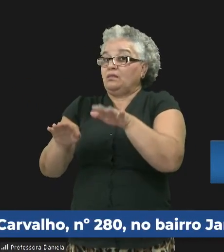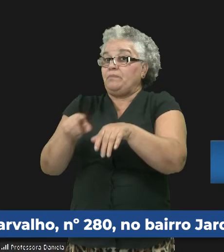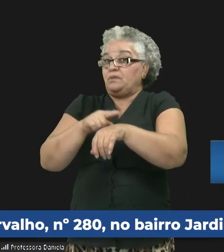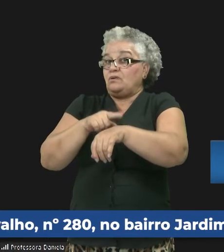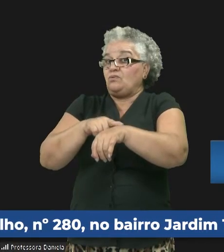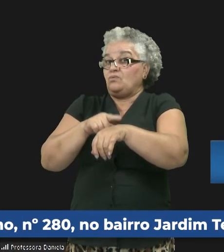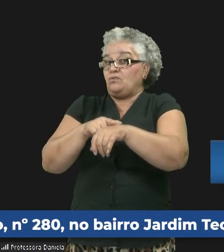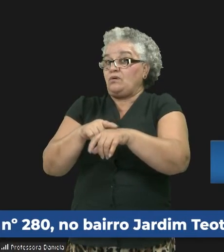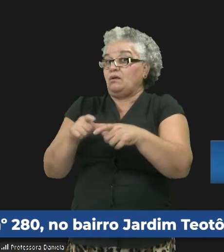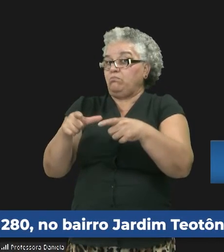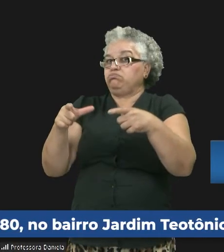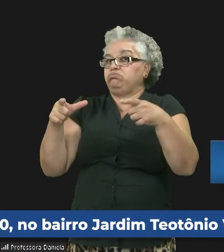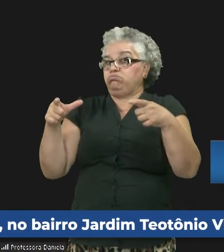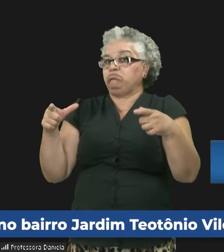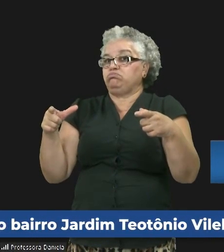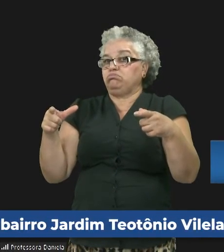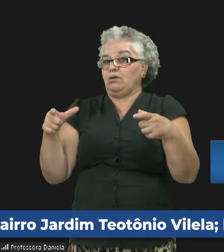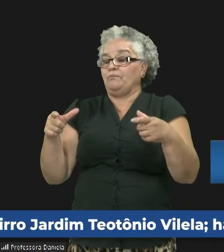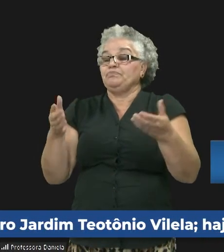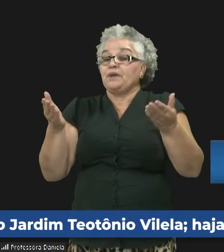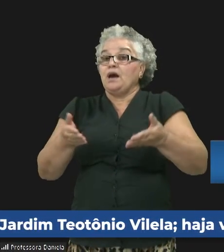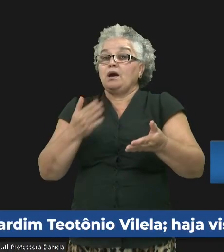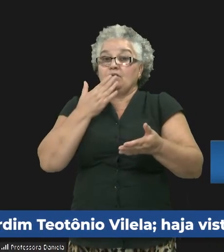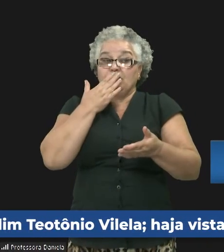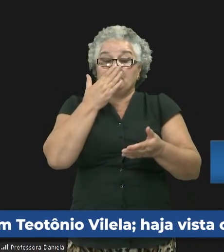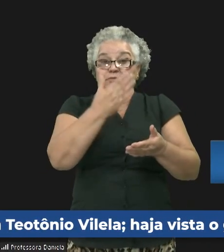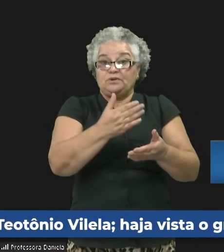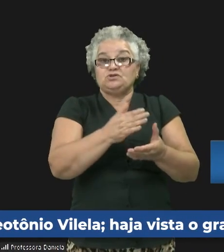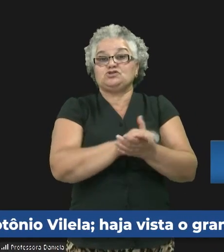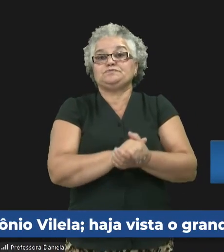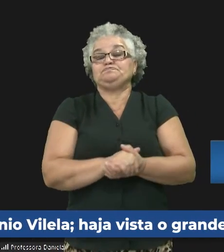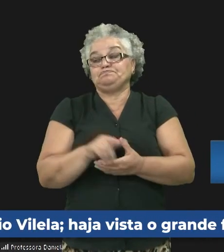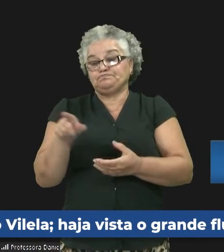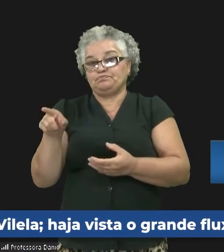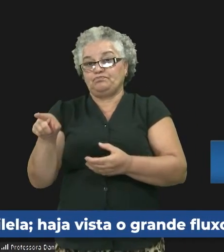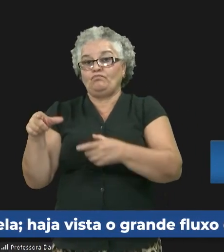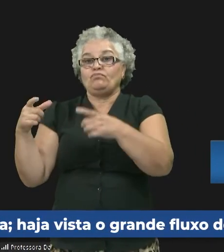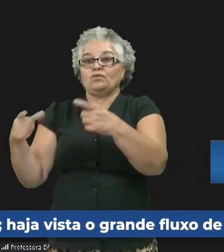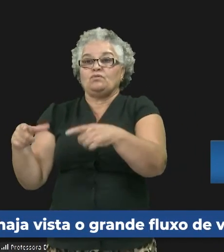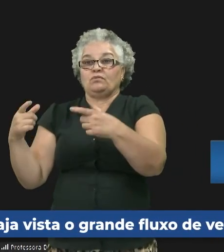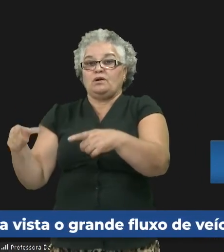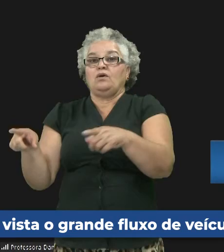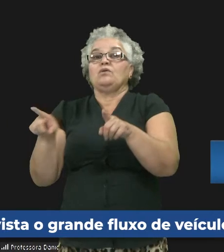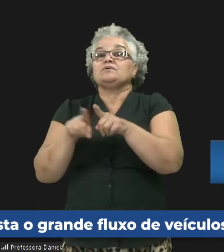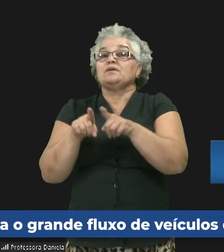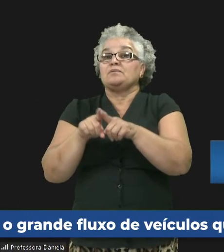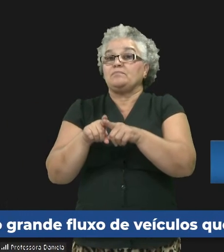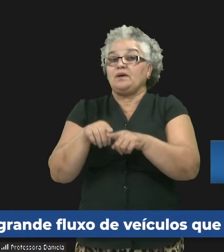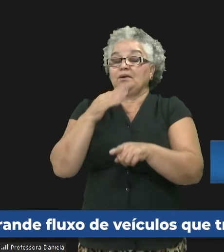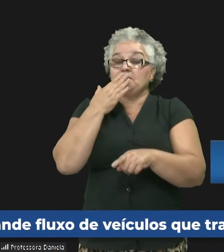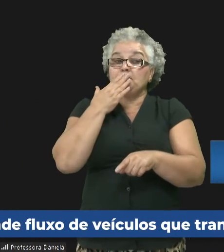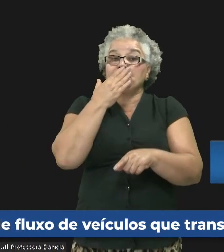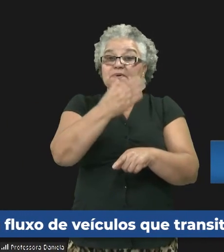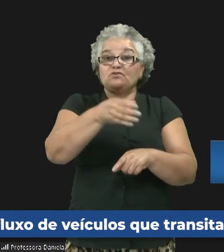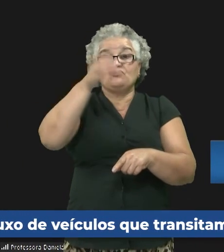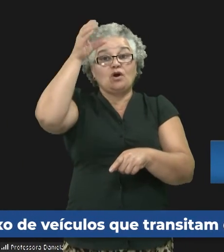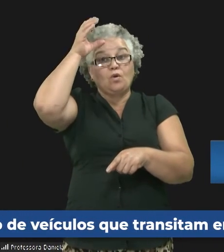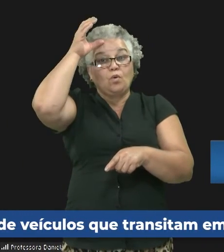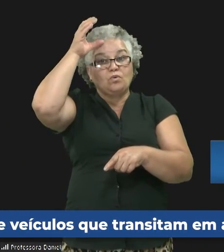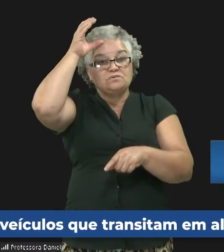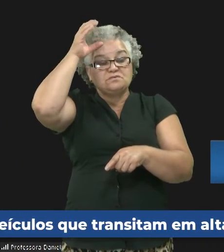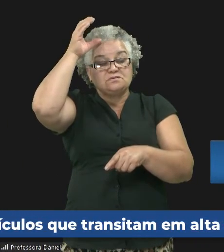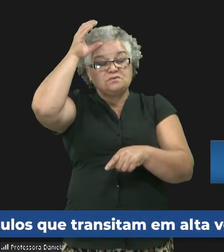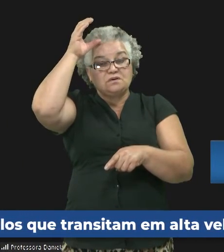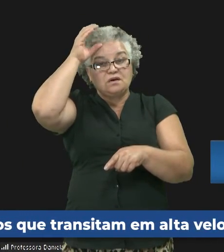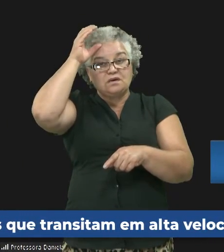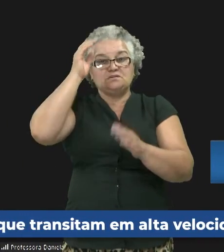né, do poder público em relação a este local, que é uma escola, mas eu também quero pedir a consciência dos